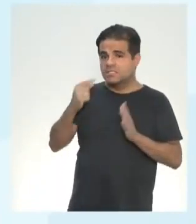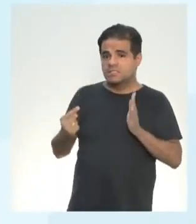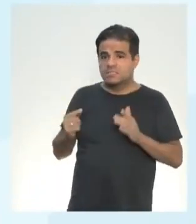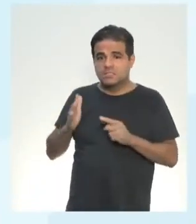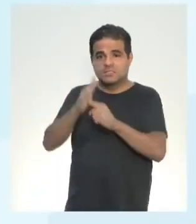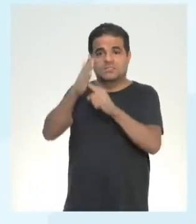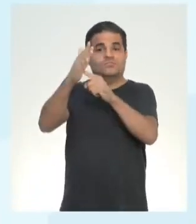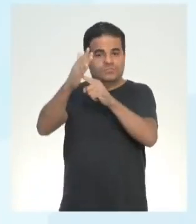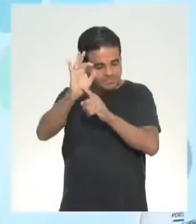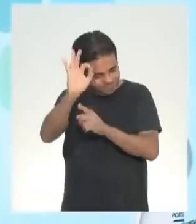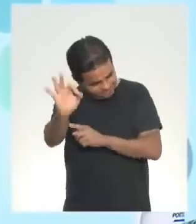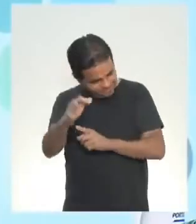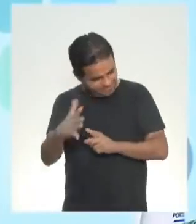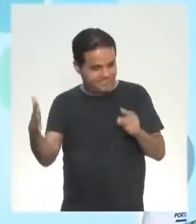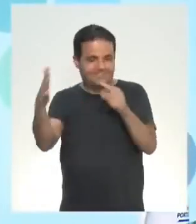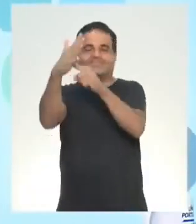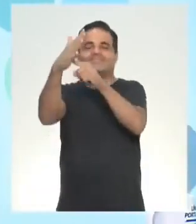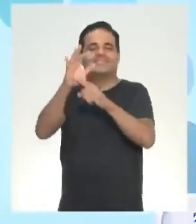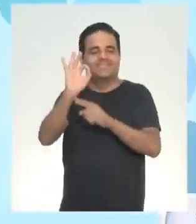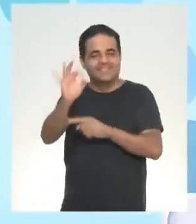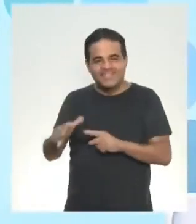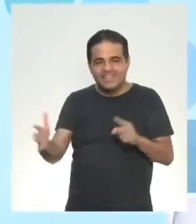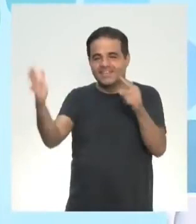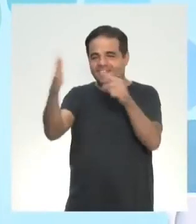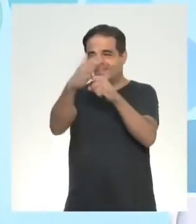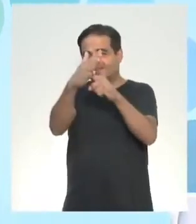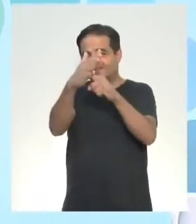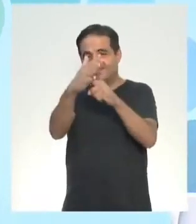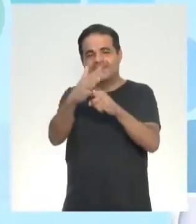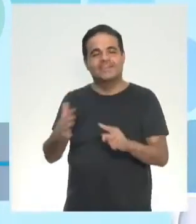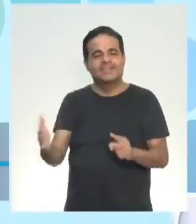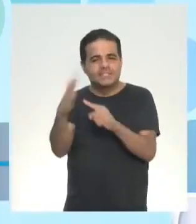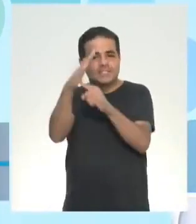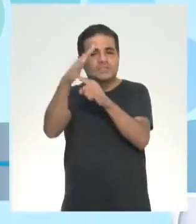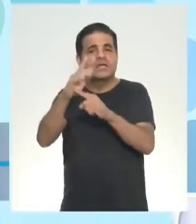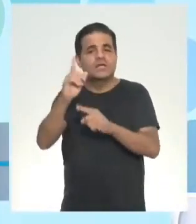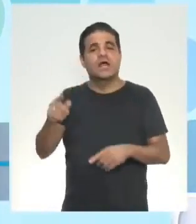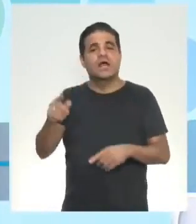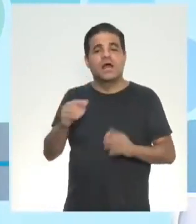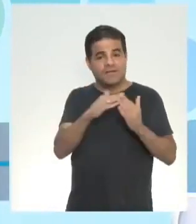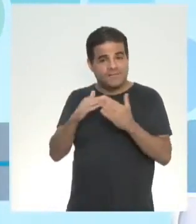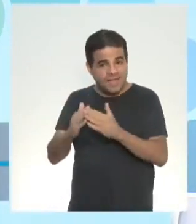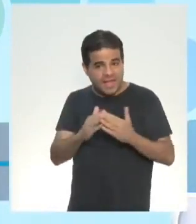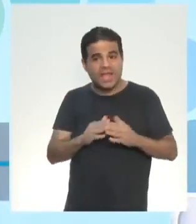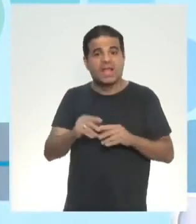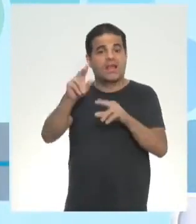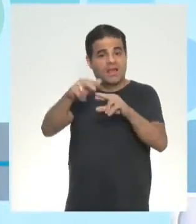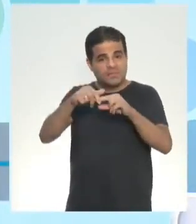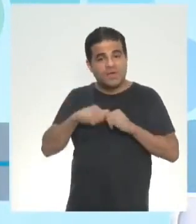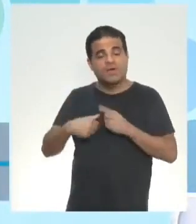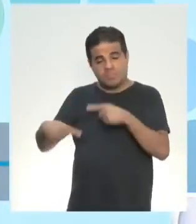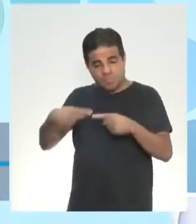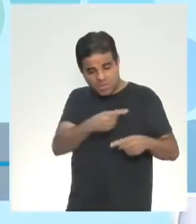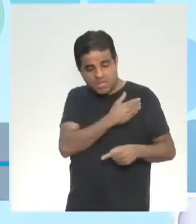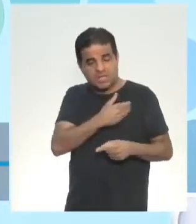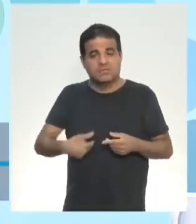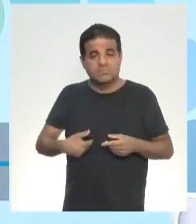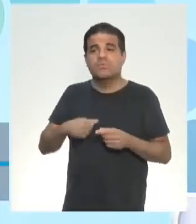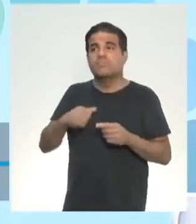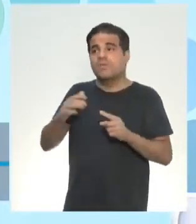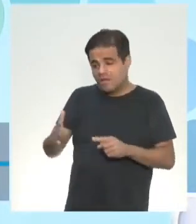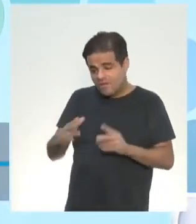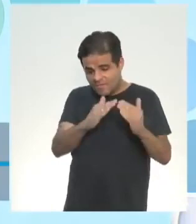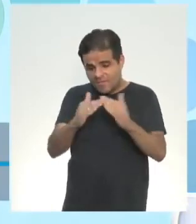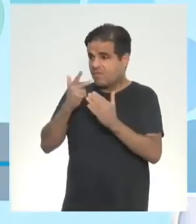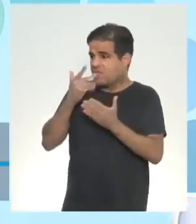a favela, ela é resultado de política pública, né? Então, é a denúncia mesmo. A favela,